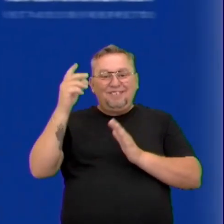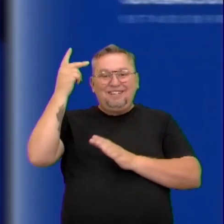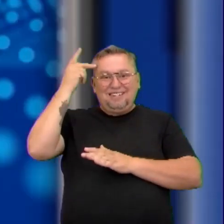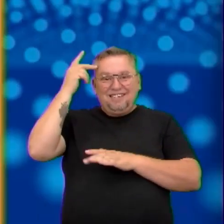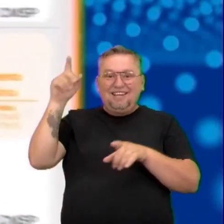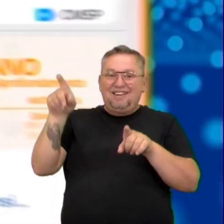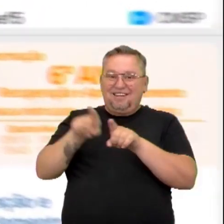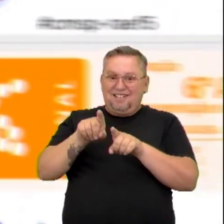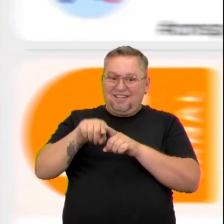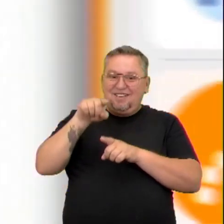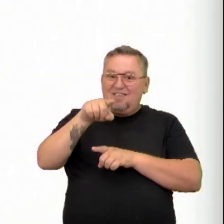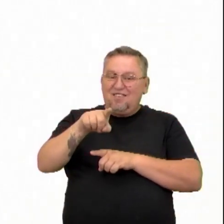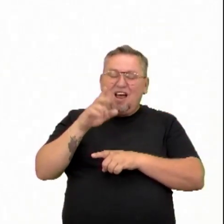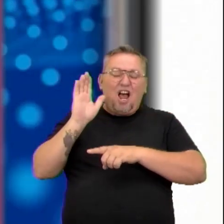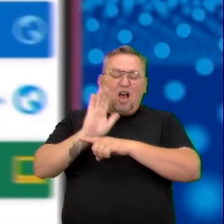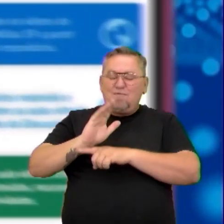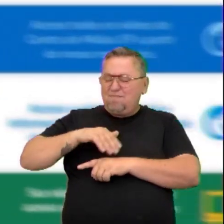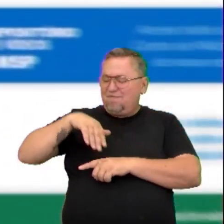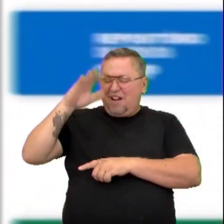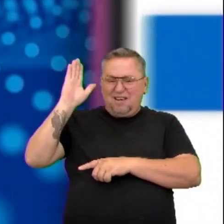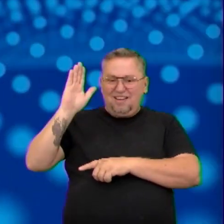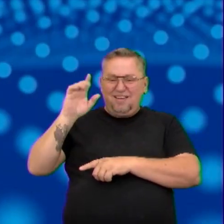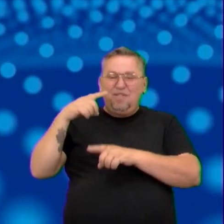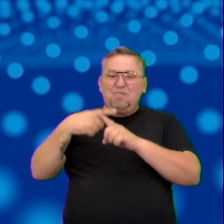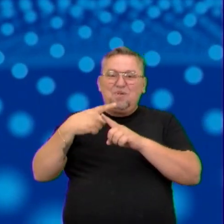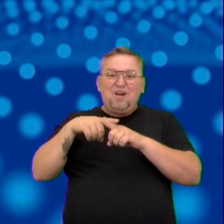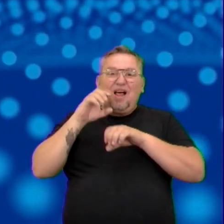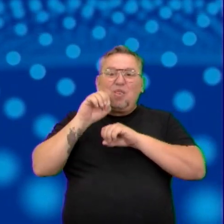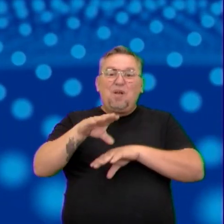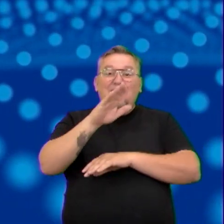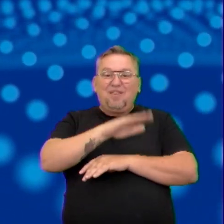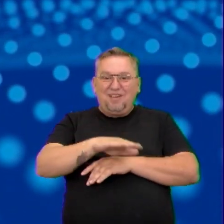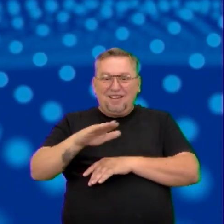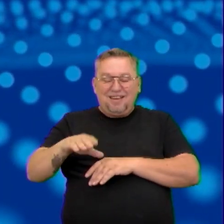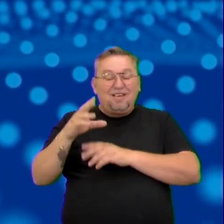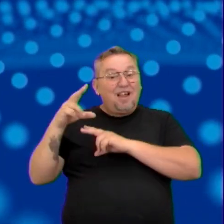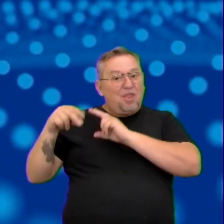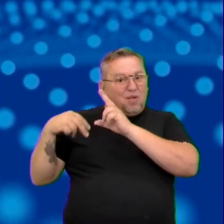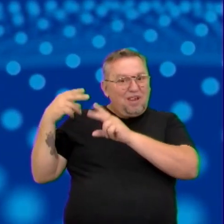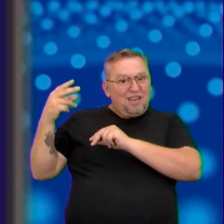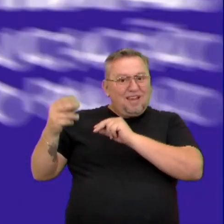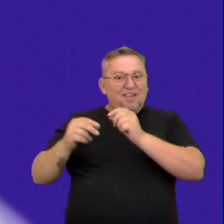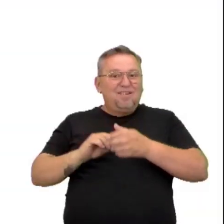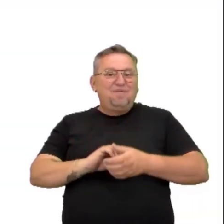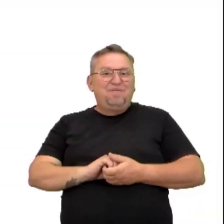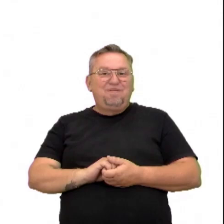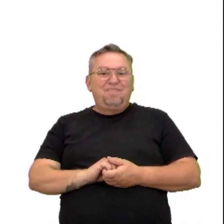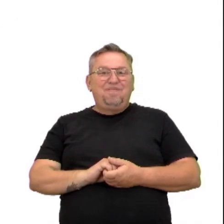Assim, você colabora ainda mais com a educação das crianças e adolescentes.